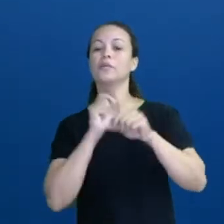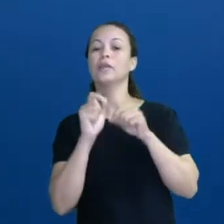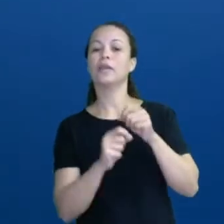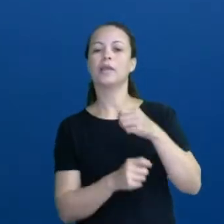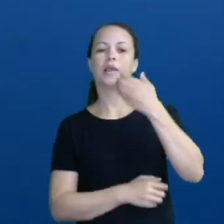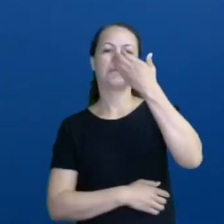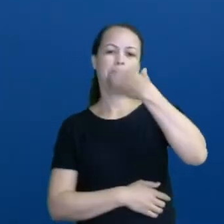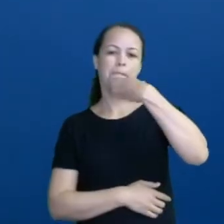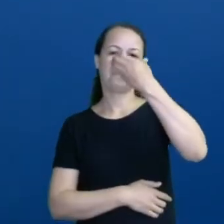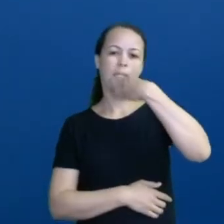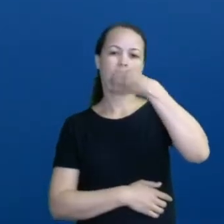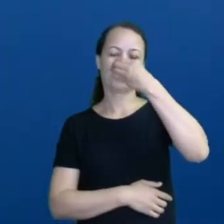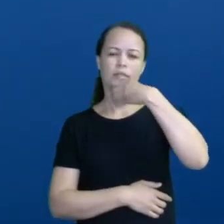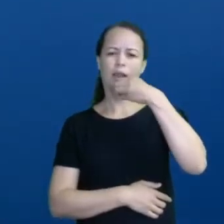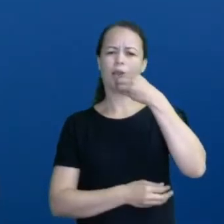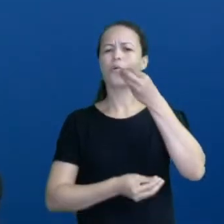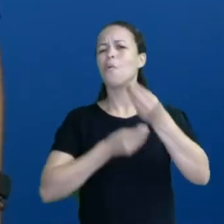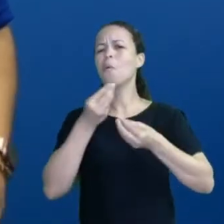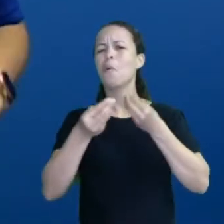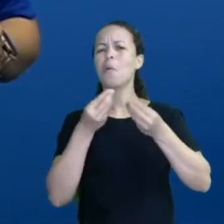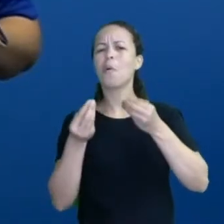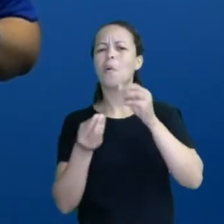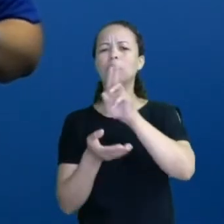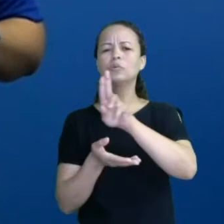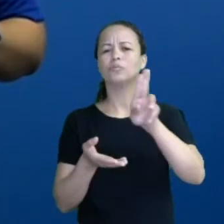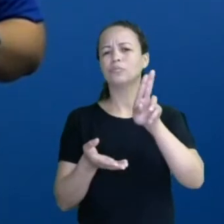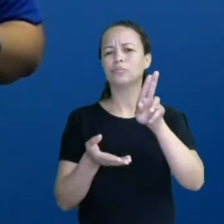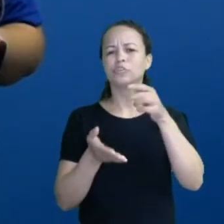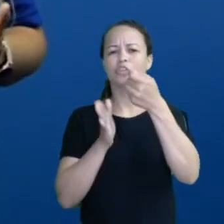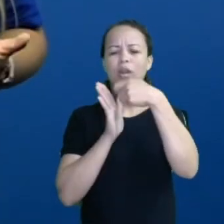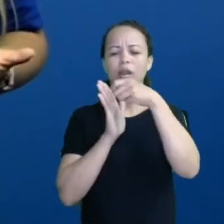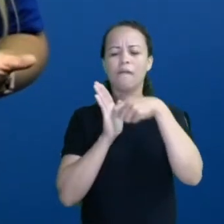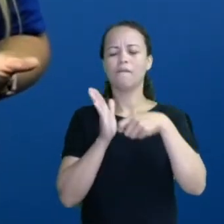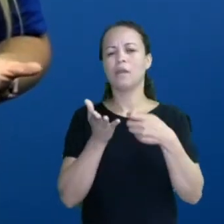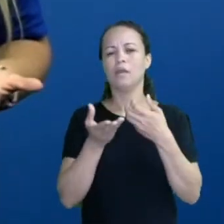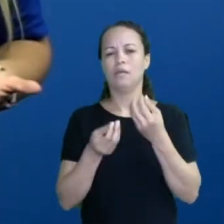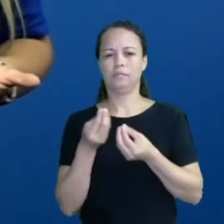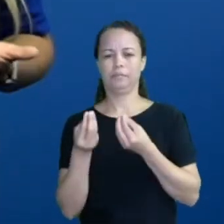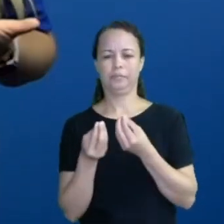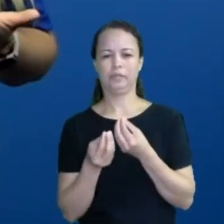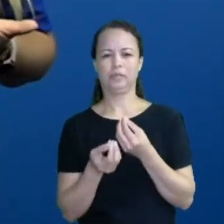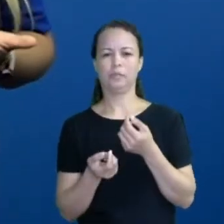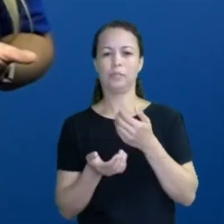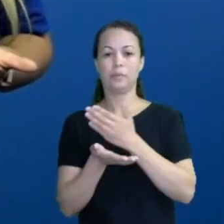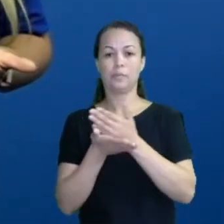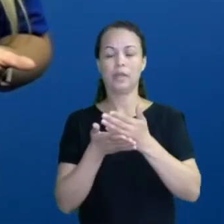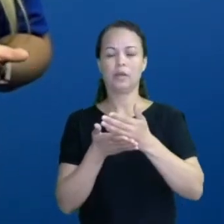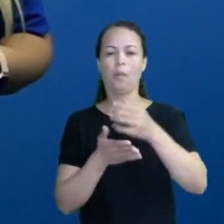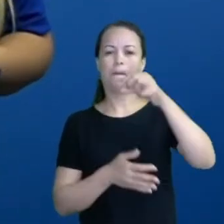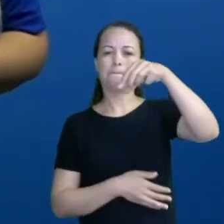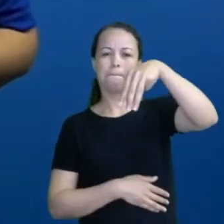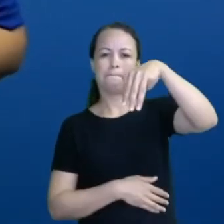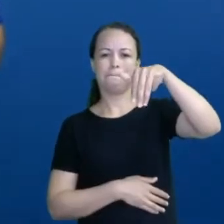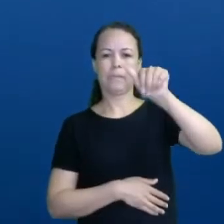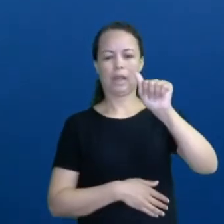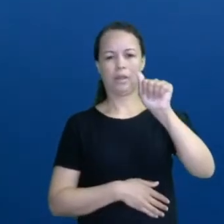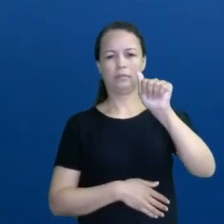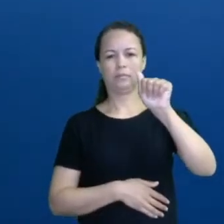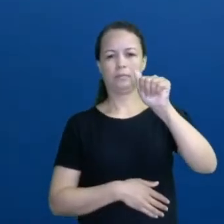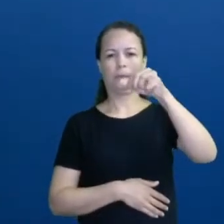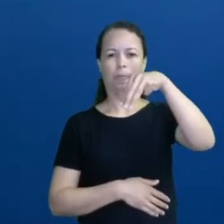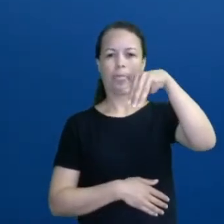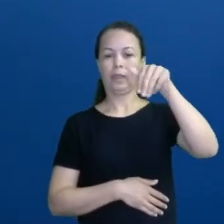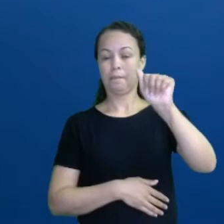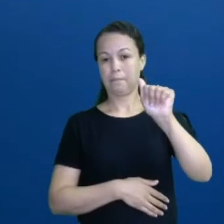eu vou escrever maçã? Primeiro pedacinho que eu vou escrever é o ma. Como é ma?